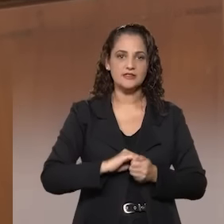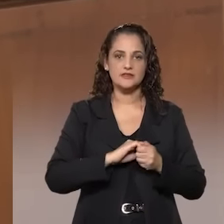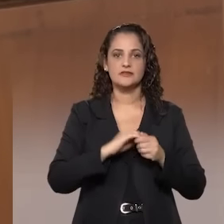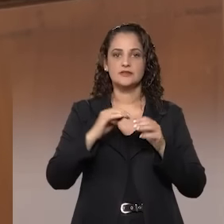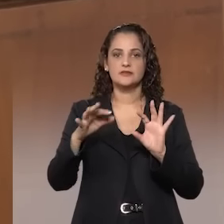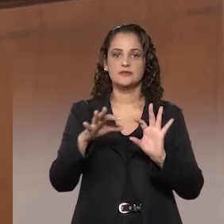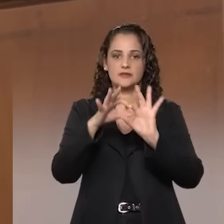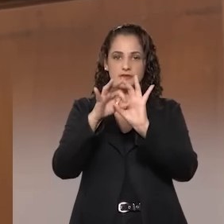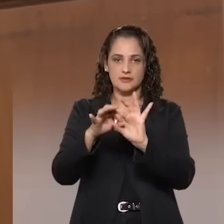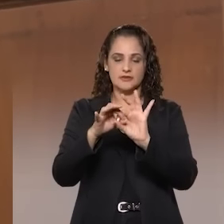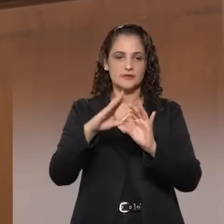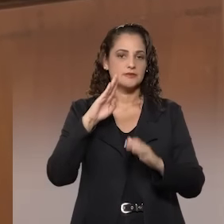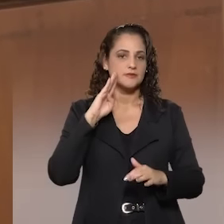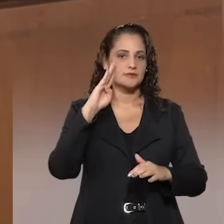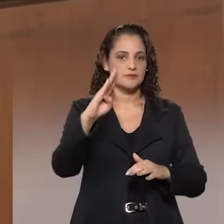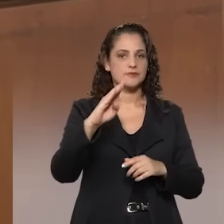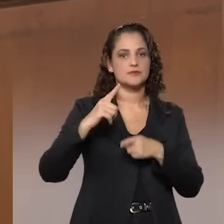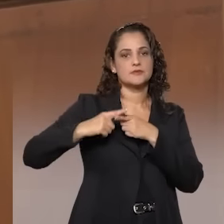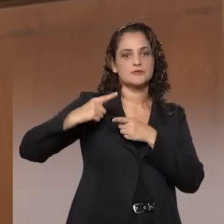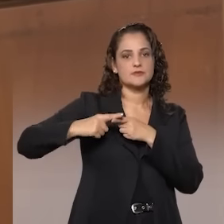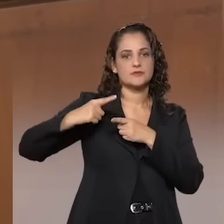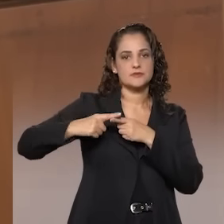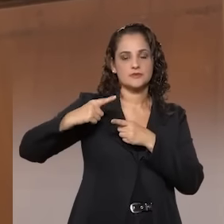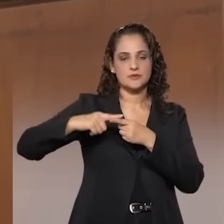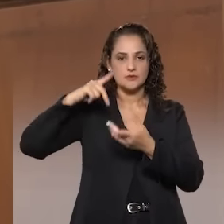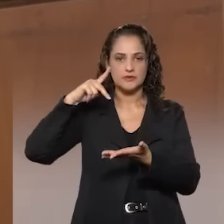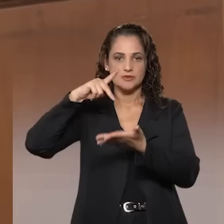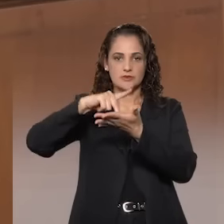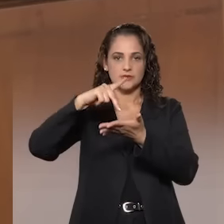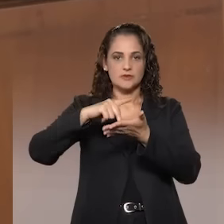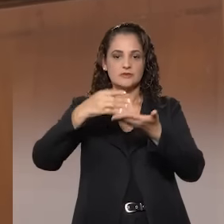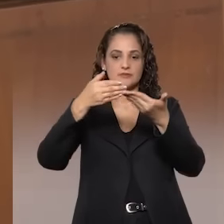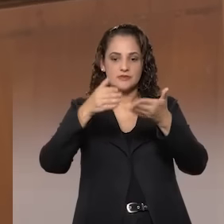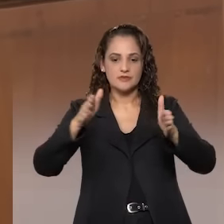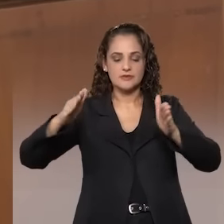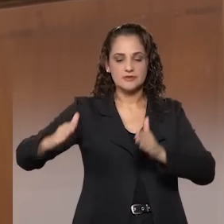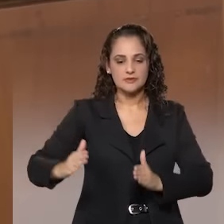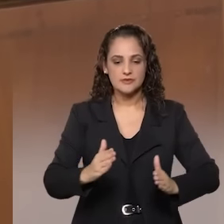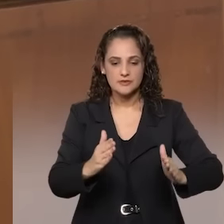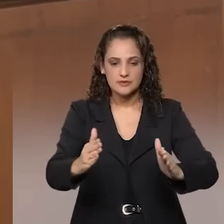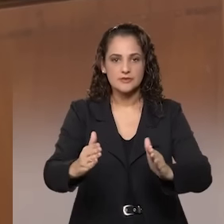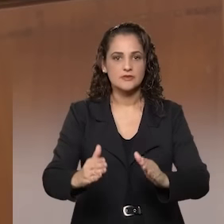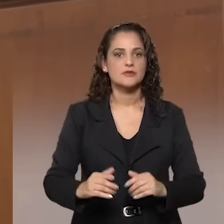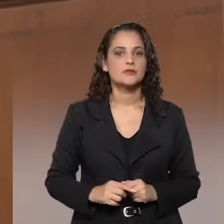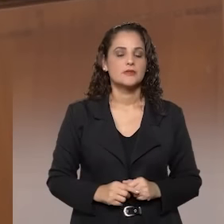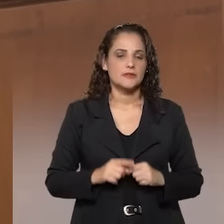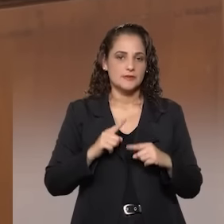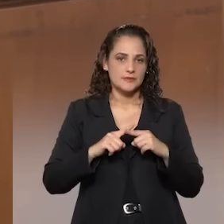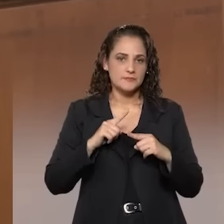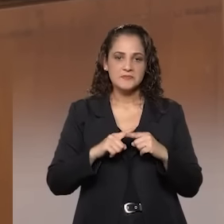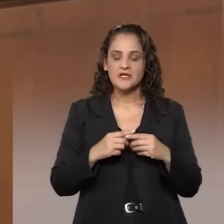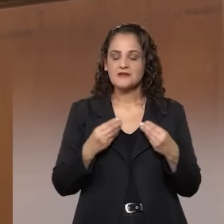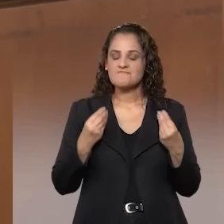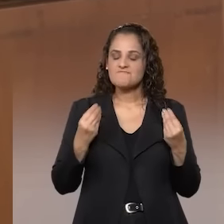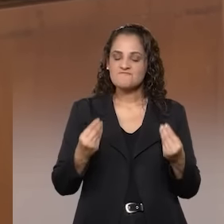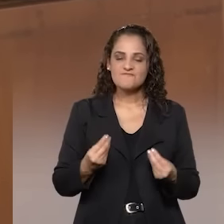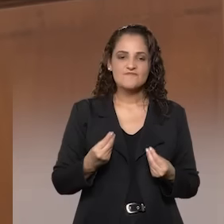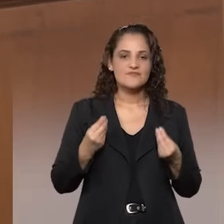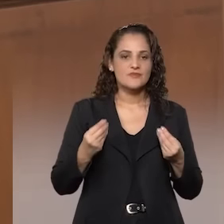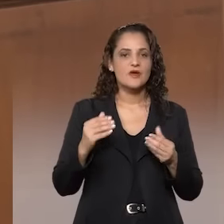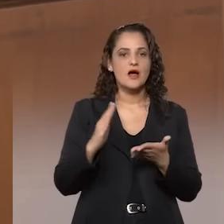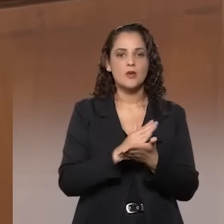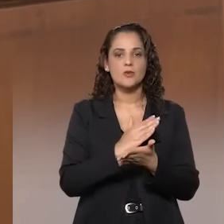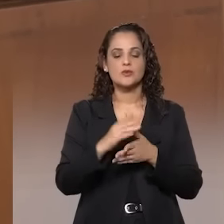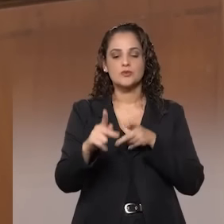ele é fundamental Porque de fato abre caminhos e espaços eh que em geral